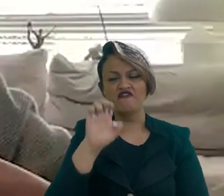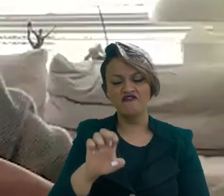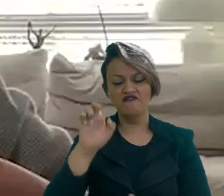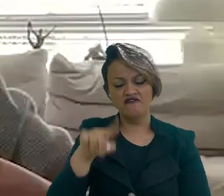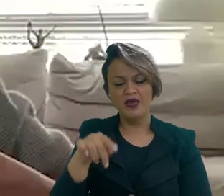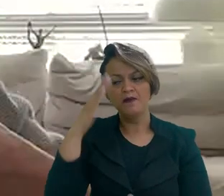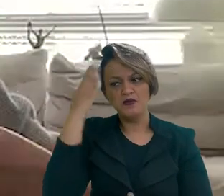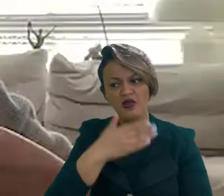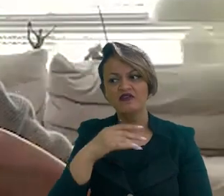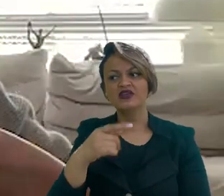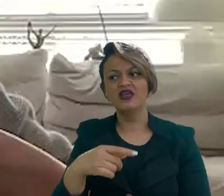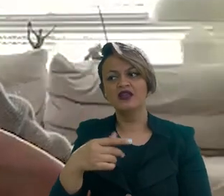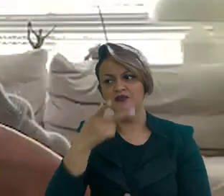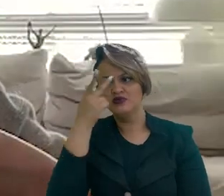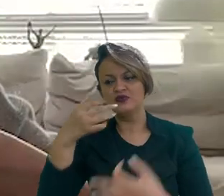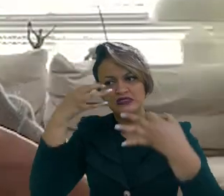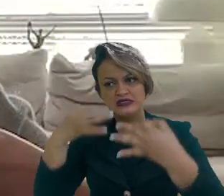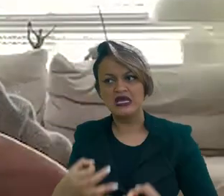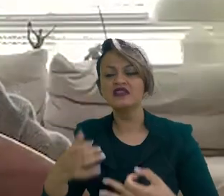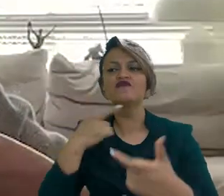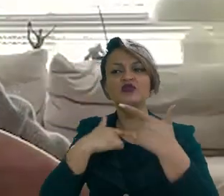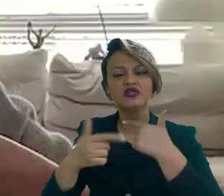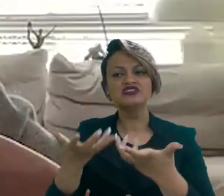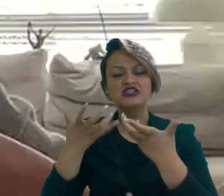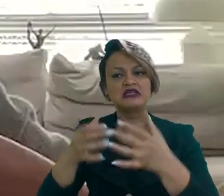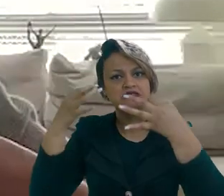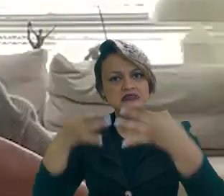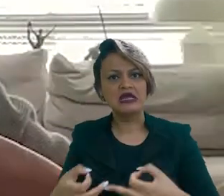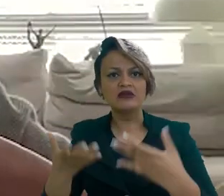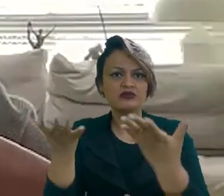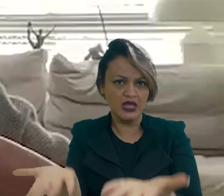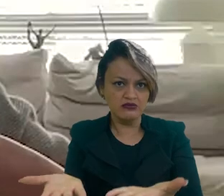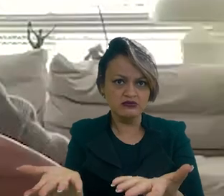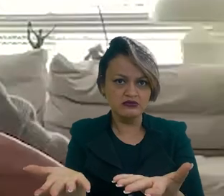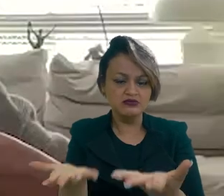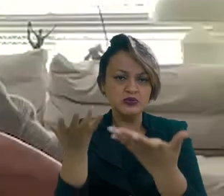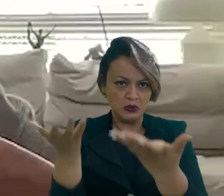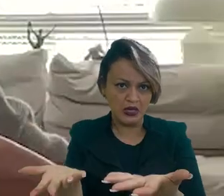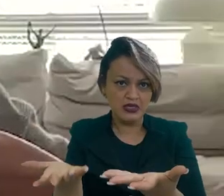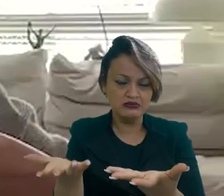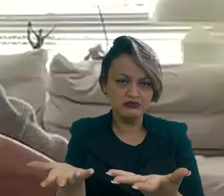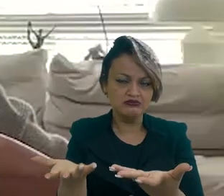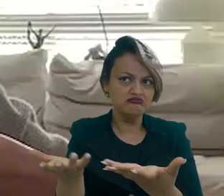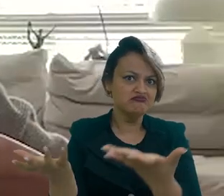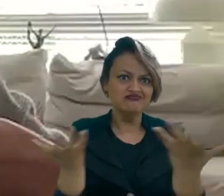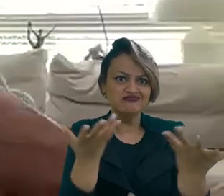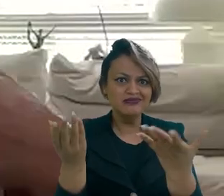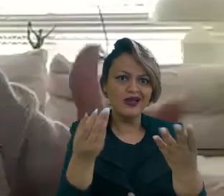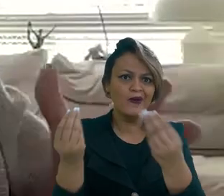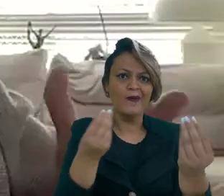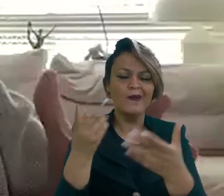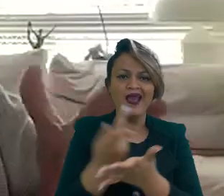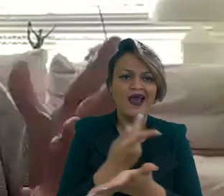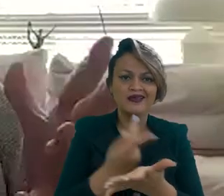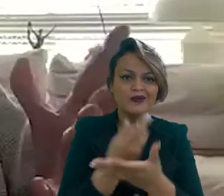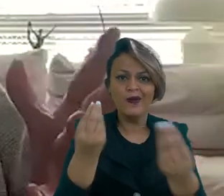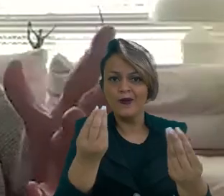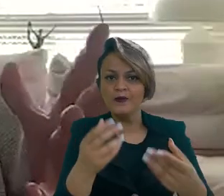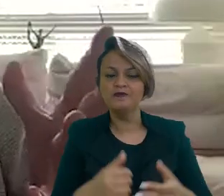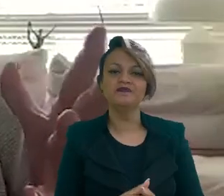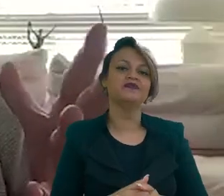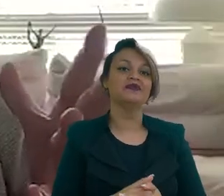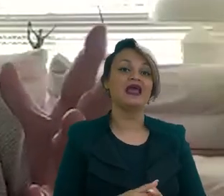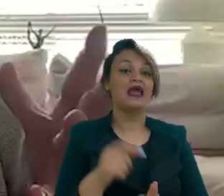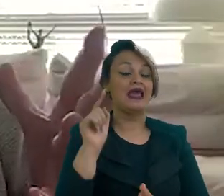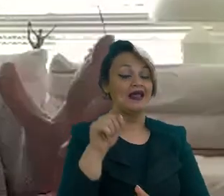algo que condiz com a nosso querer com a nossa vontade com a nossa disposição de fazer o bem ou mal que jeito que pode ser